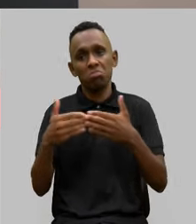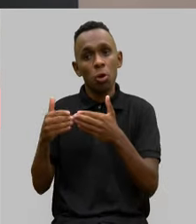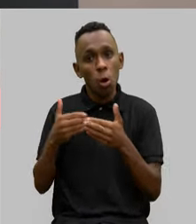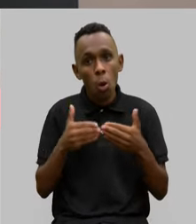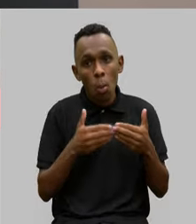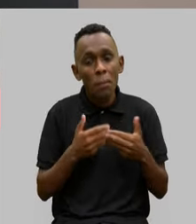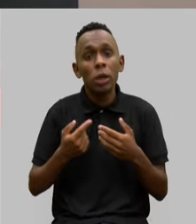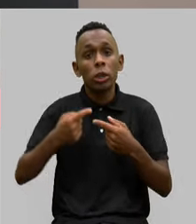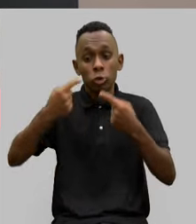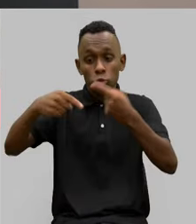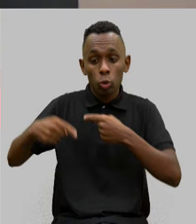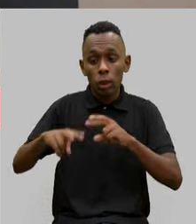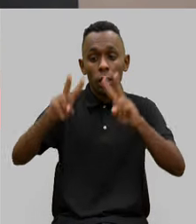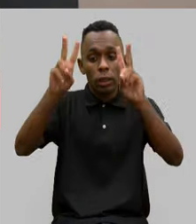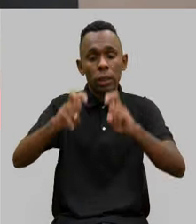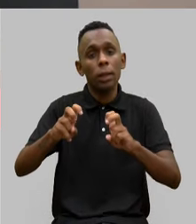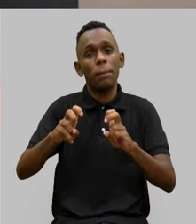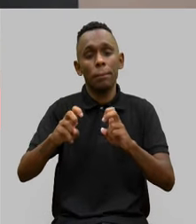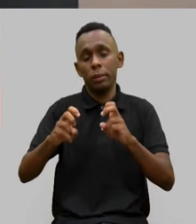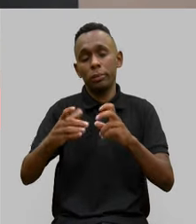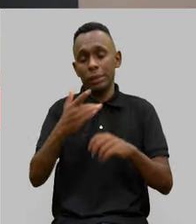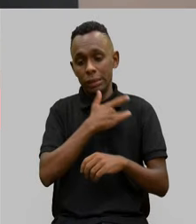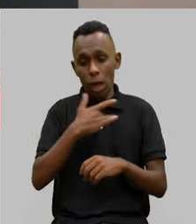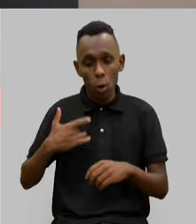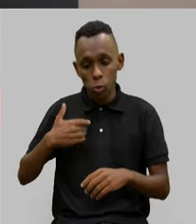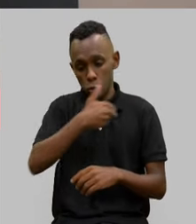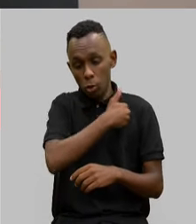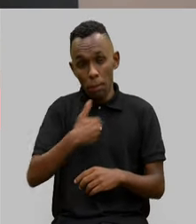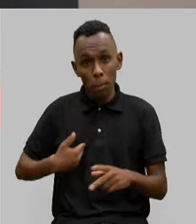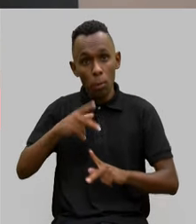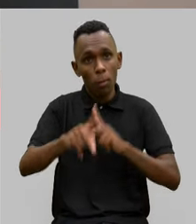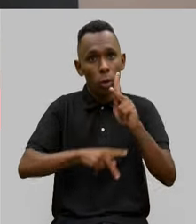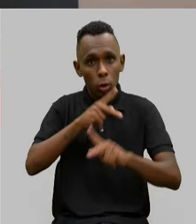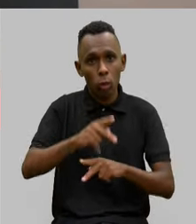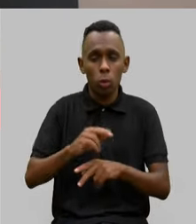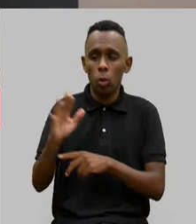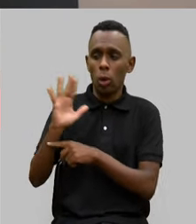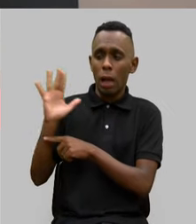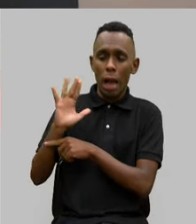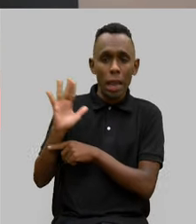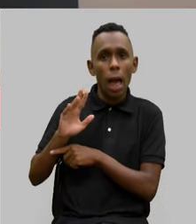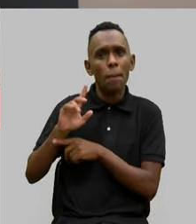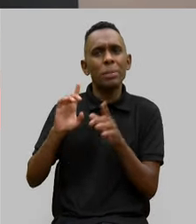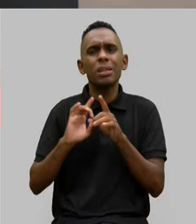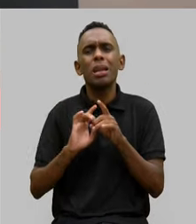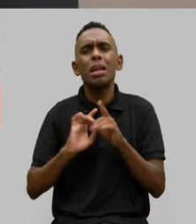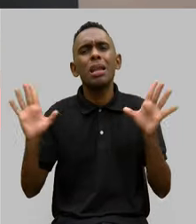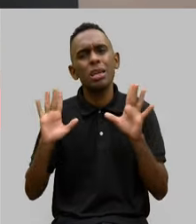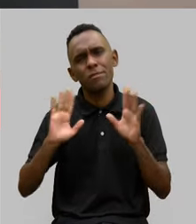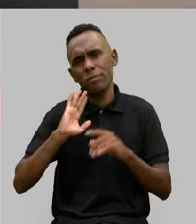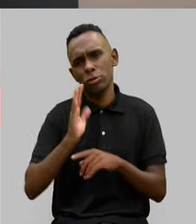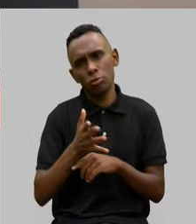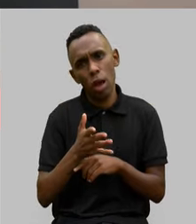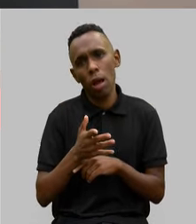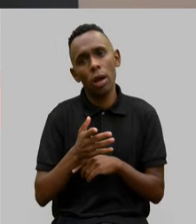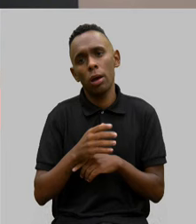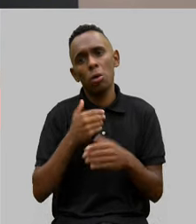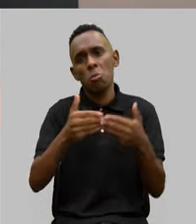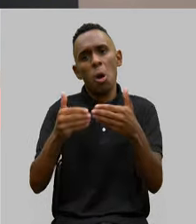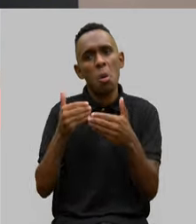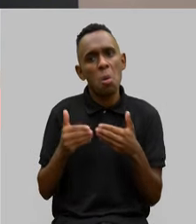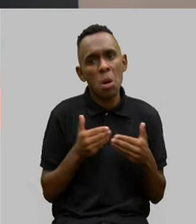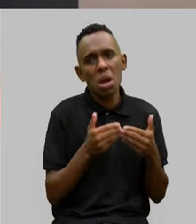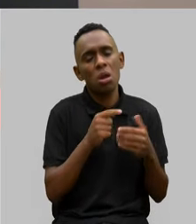estamos discutindo aqui saúde pública e a cannabis ela já é liberada né não tem que falar de liberação ela já é liberada basta qualquer um de